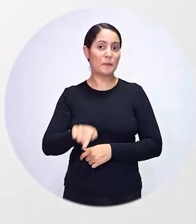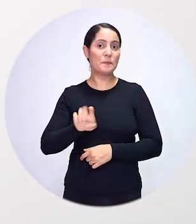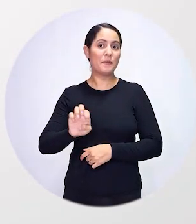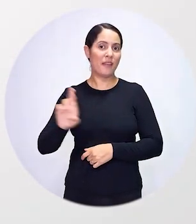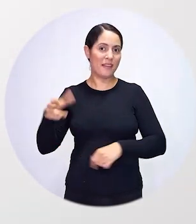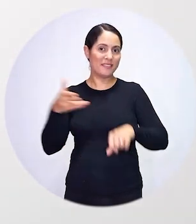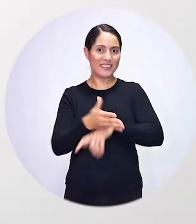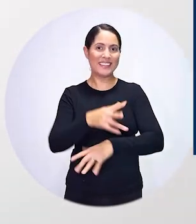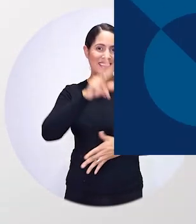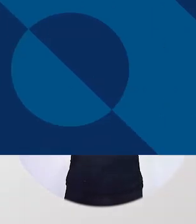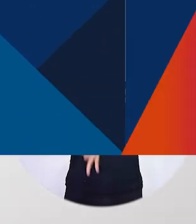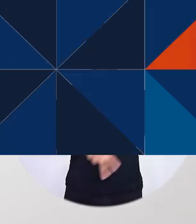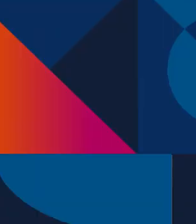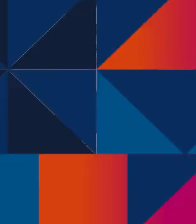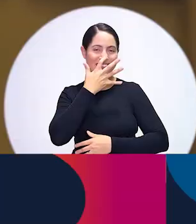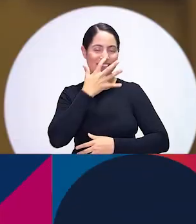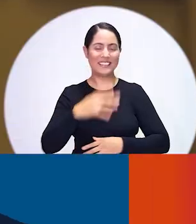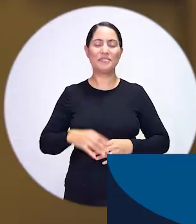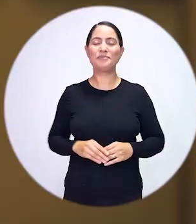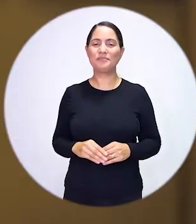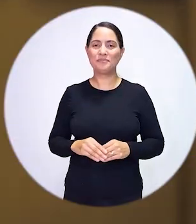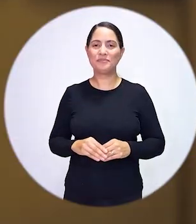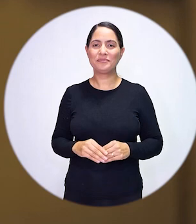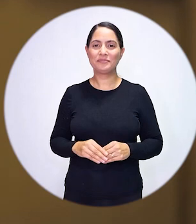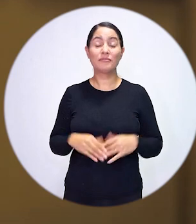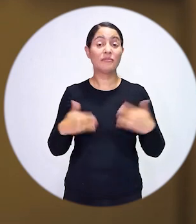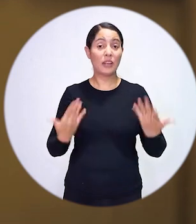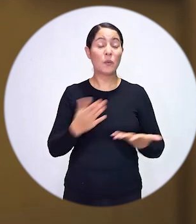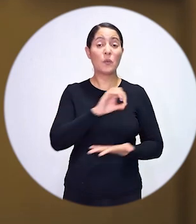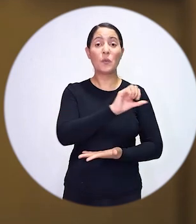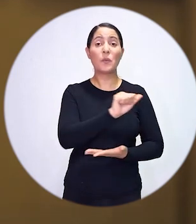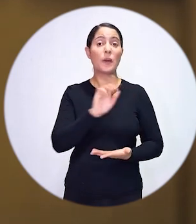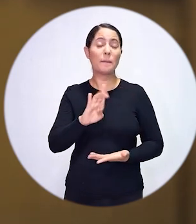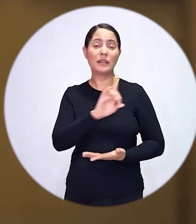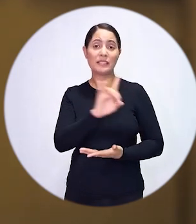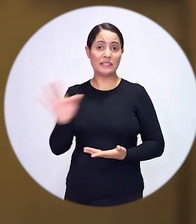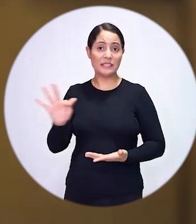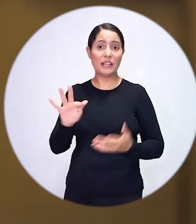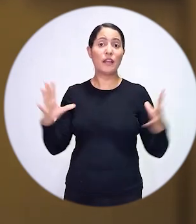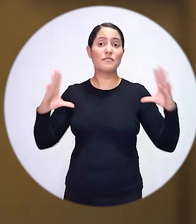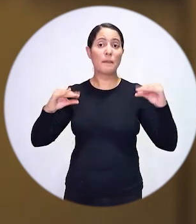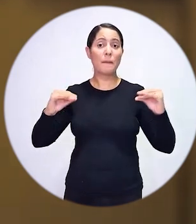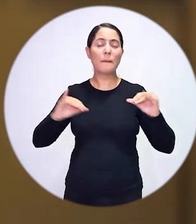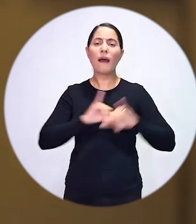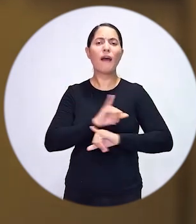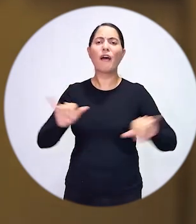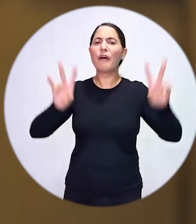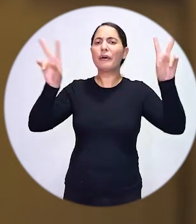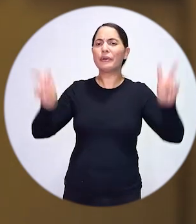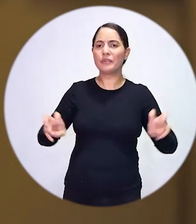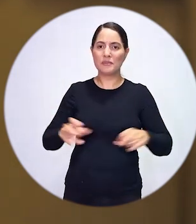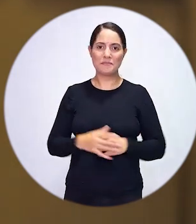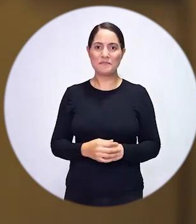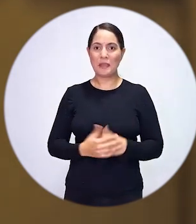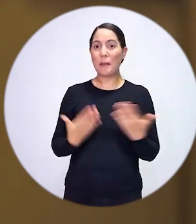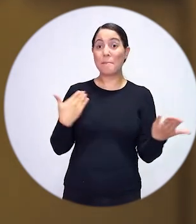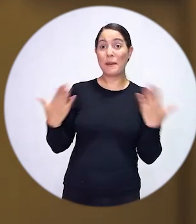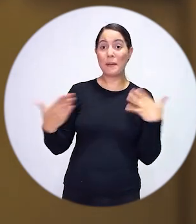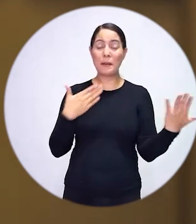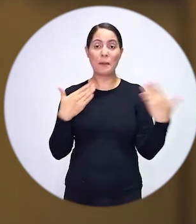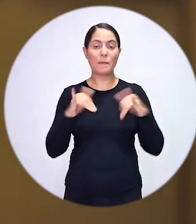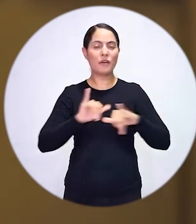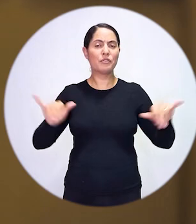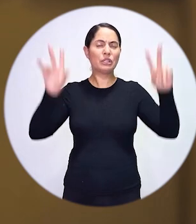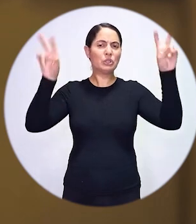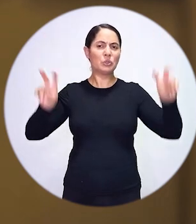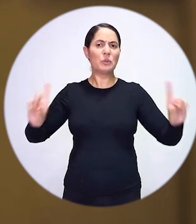editorajc.com.br. Não deixe de ler. A seccional da OAB no DF realizou o podcast Licitalk. O bate-papo abordou as experiências e